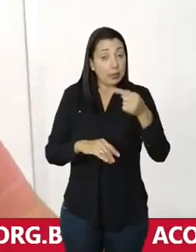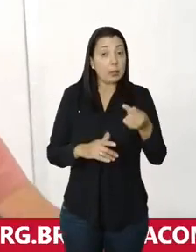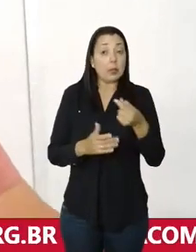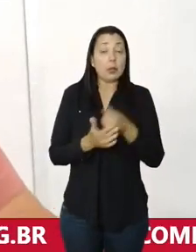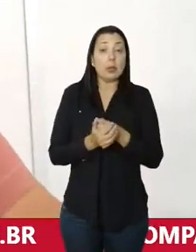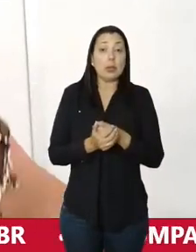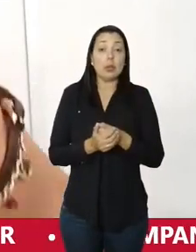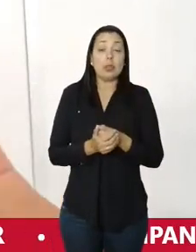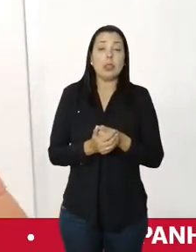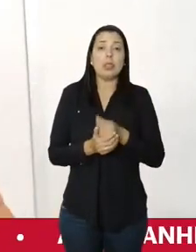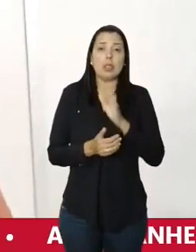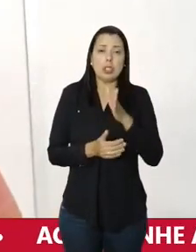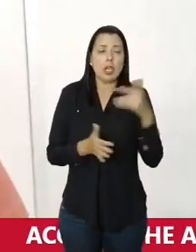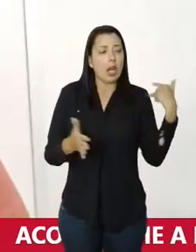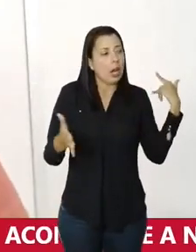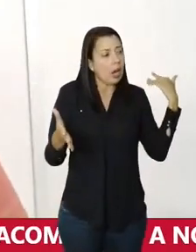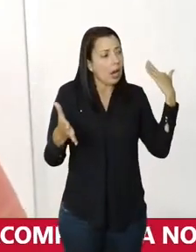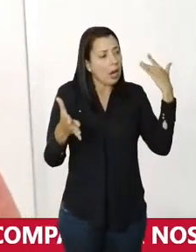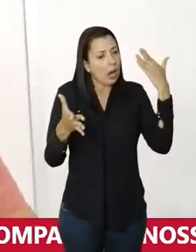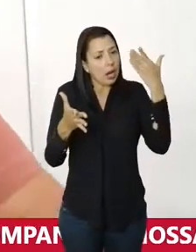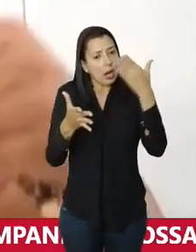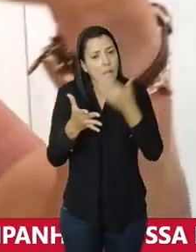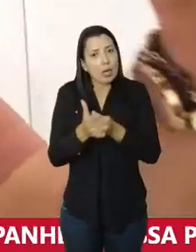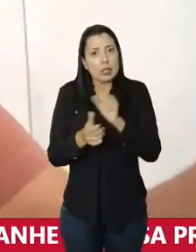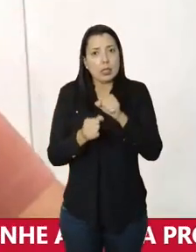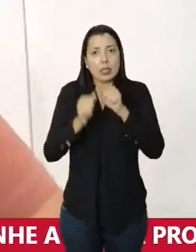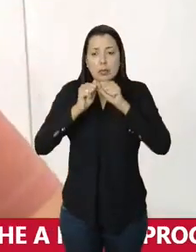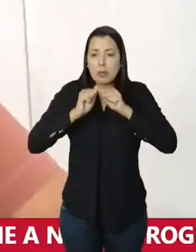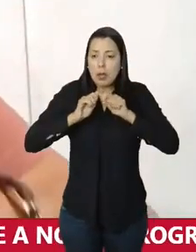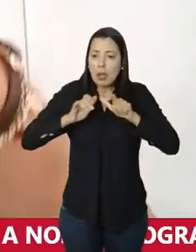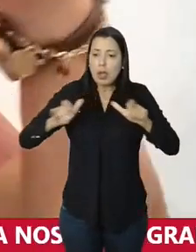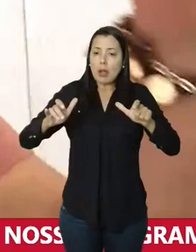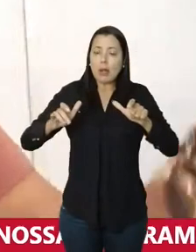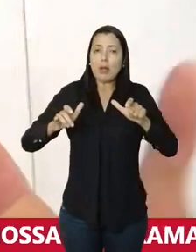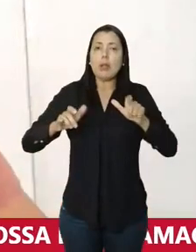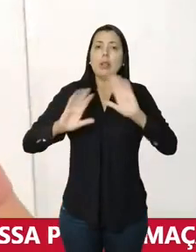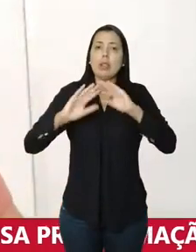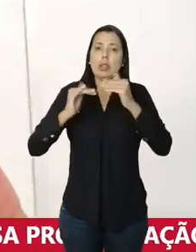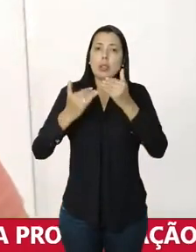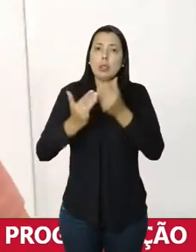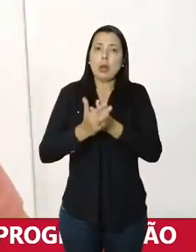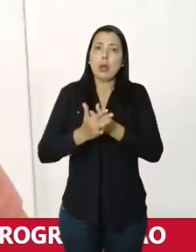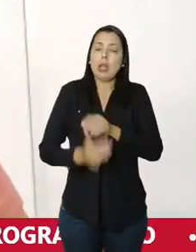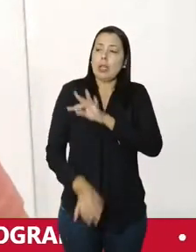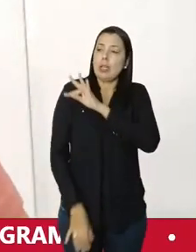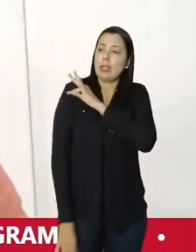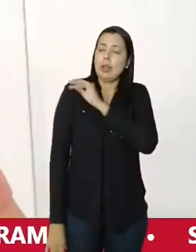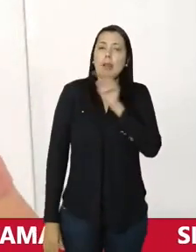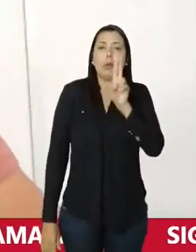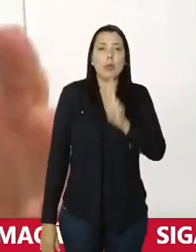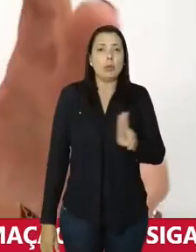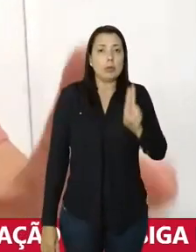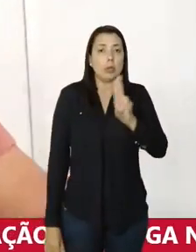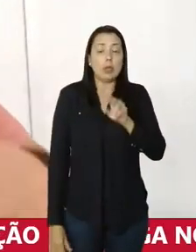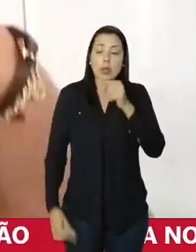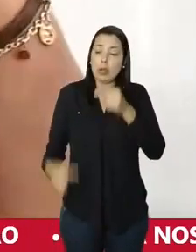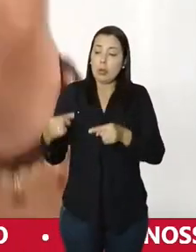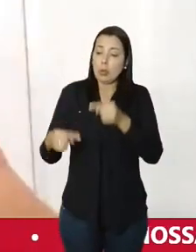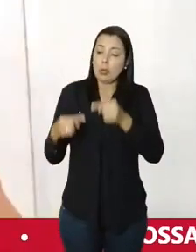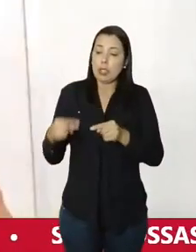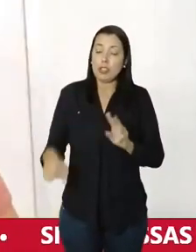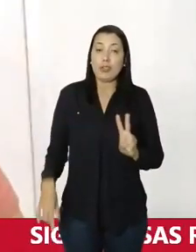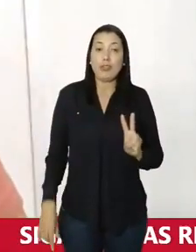Depois do muito que já havíamos feito, a expansão das escolas técnicas, das universidades, as políticas